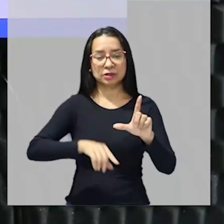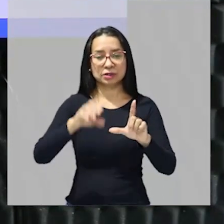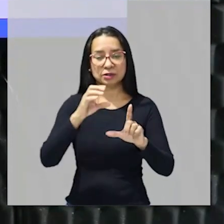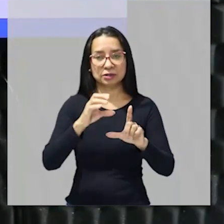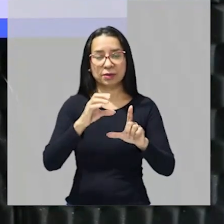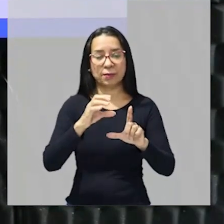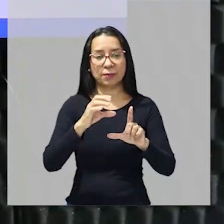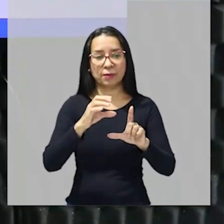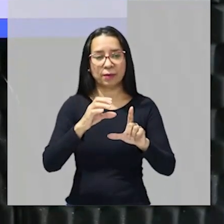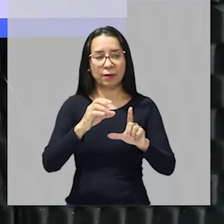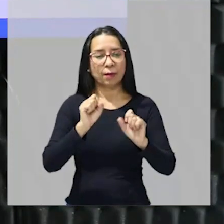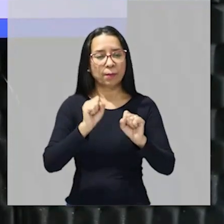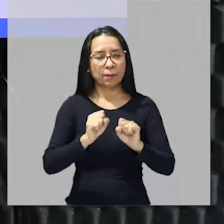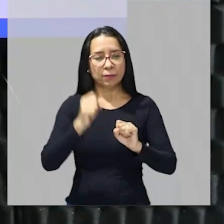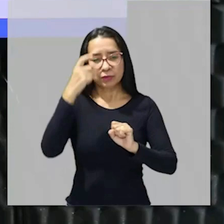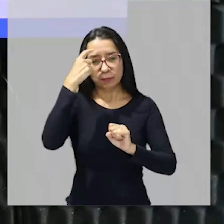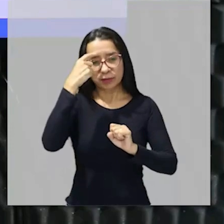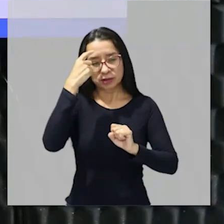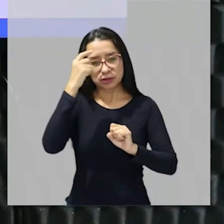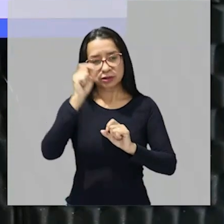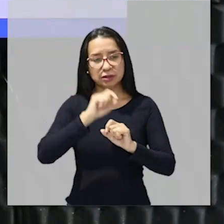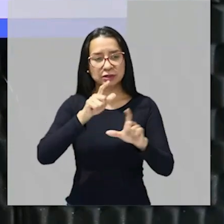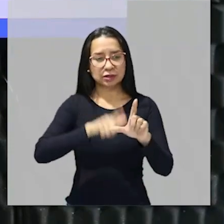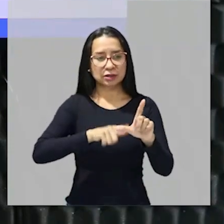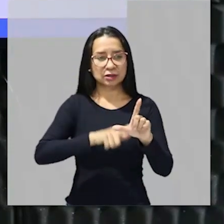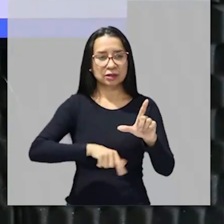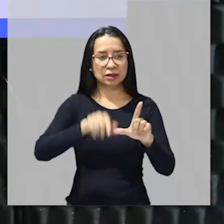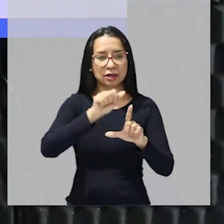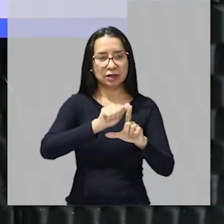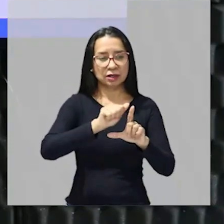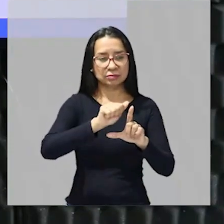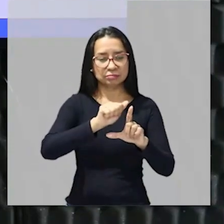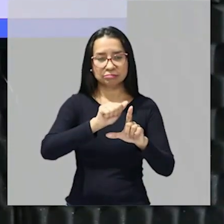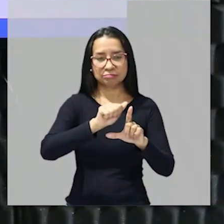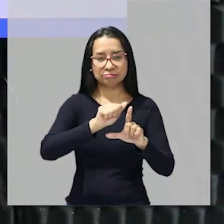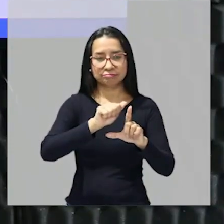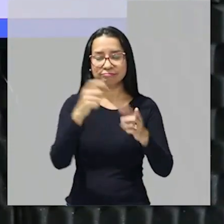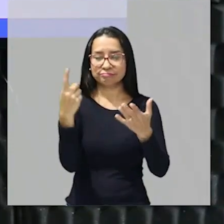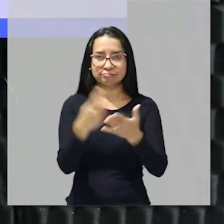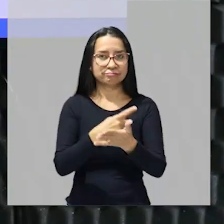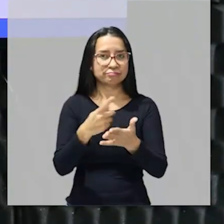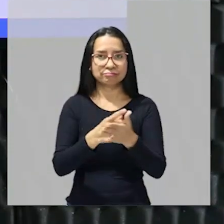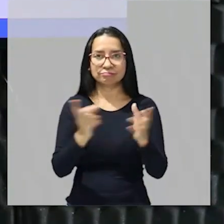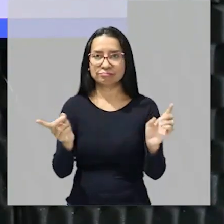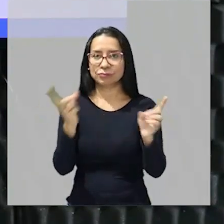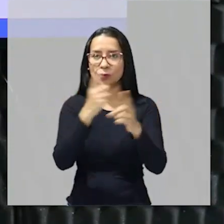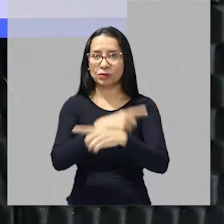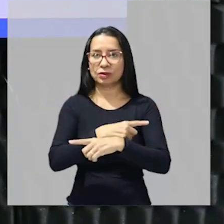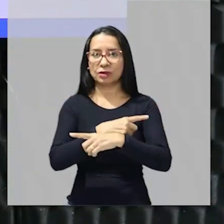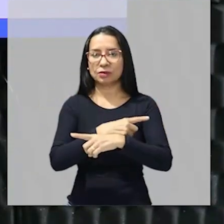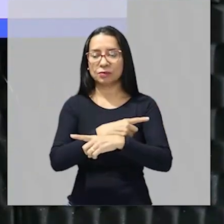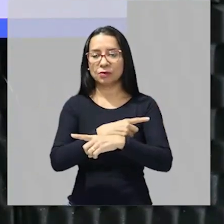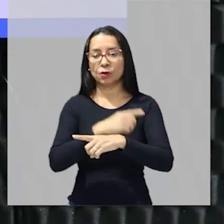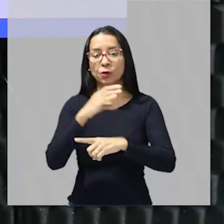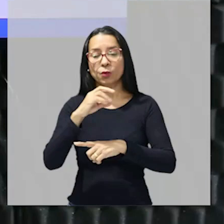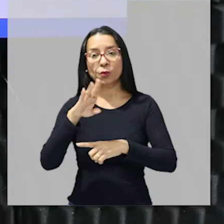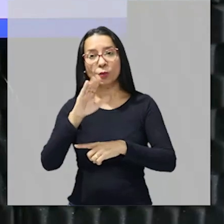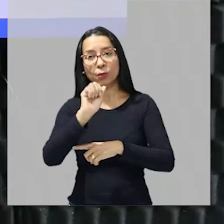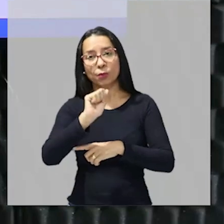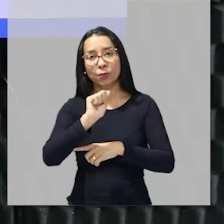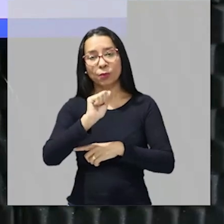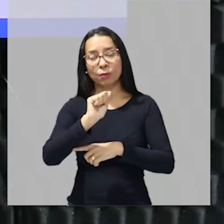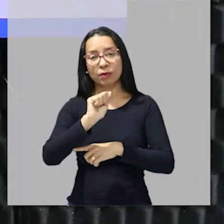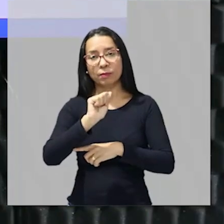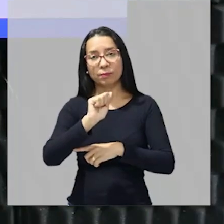aqui, pensar, por exemplo, na letra A, busca de neutralidade política, pelo contrário. Cuba,